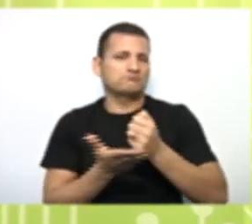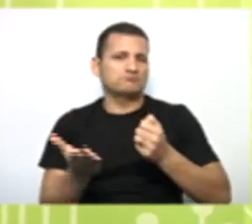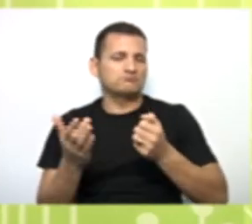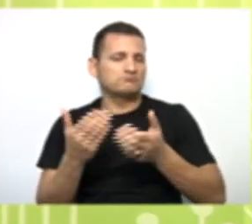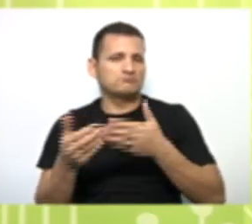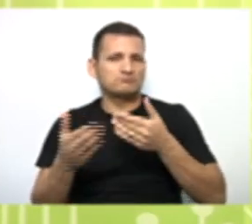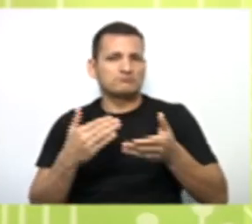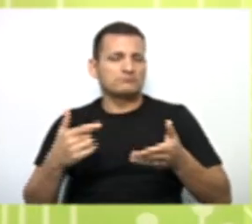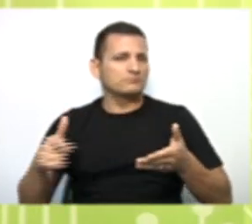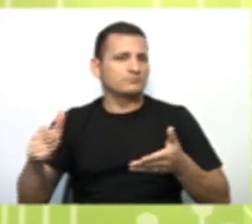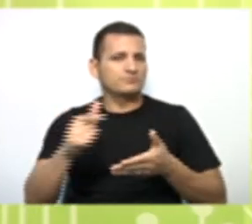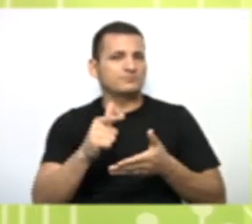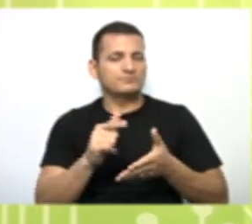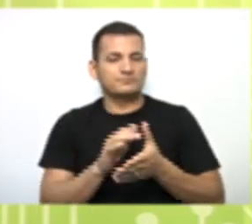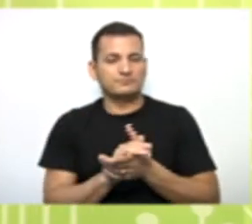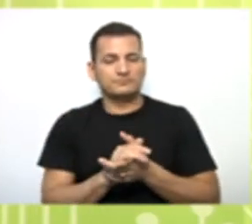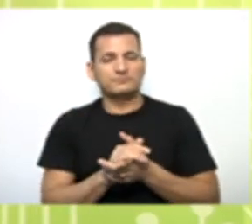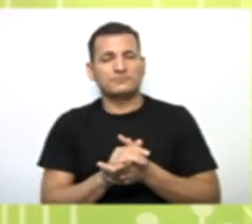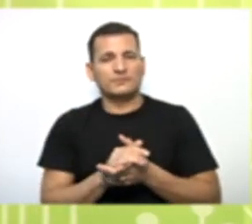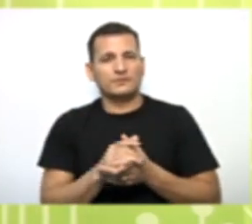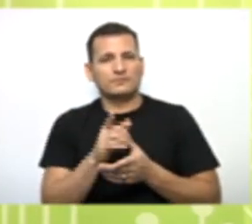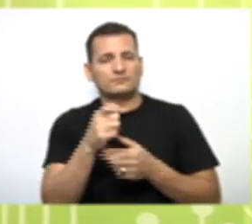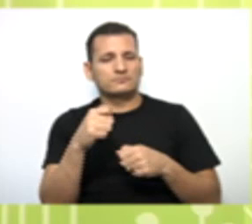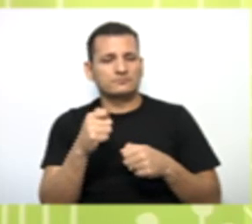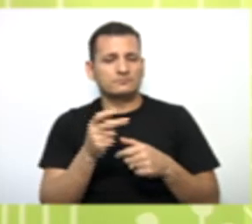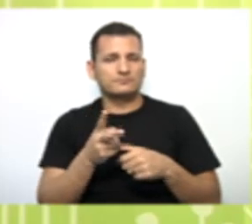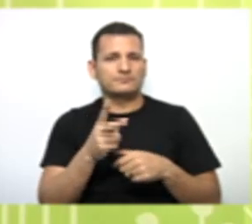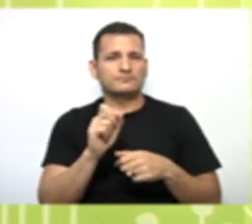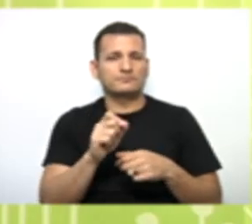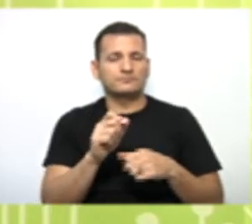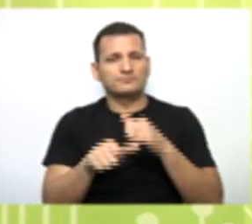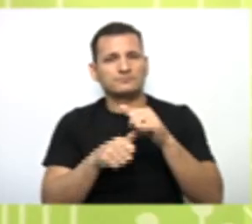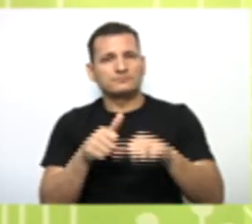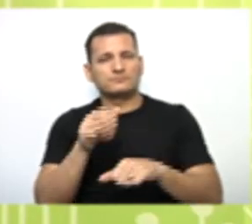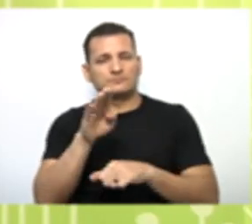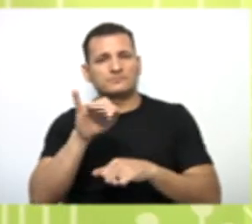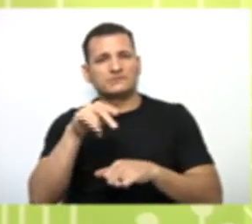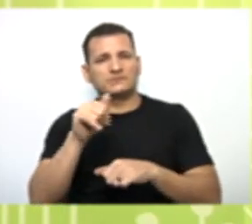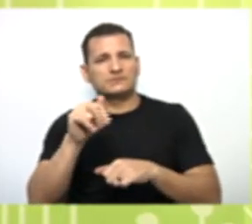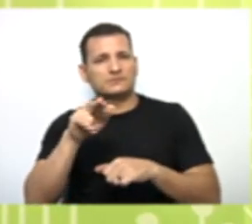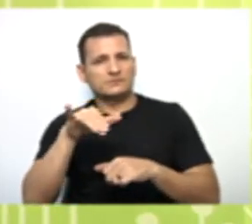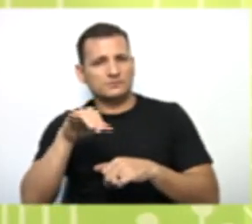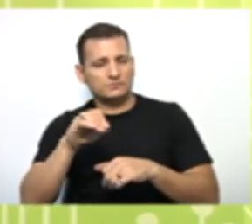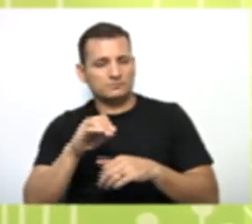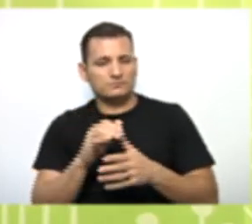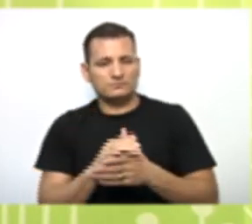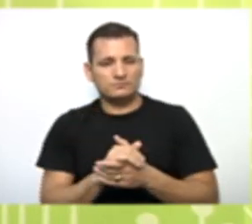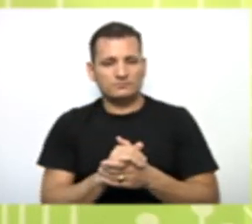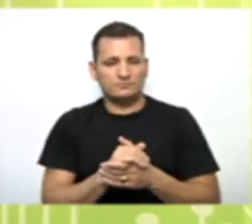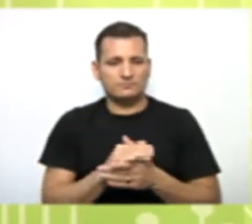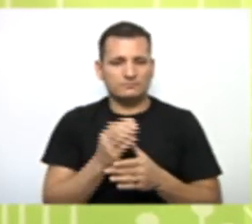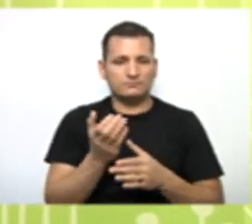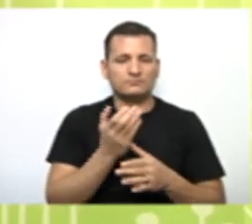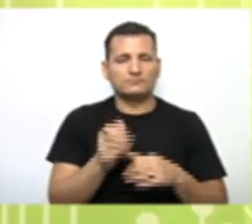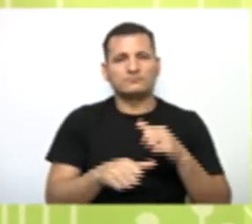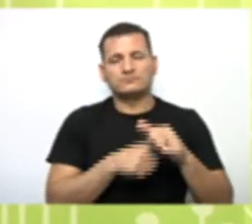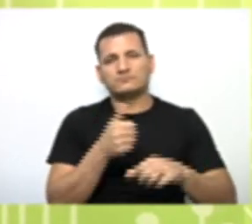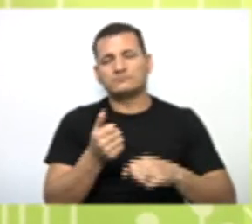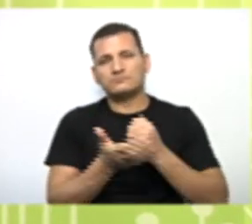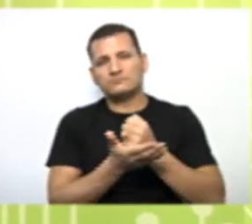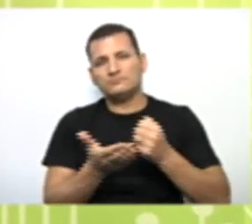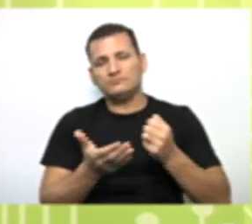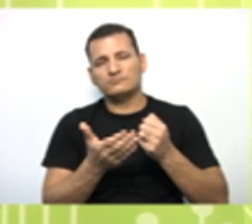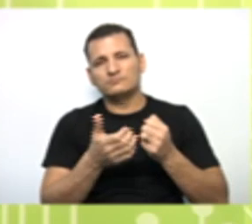base, né, o segredo sempre é transformar para o binário. Então, eu quero transformar um hexadecimal